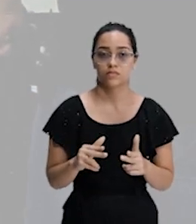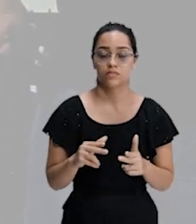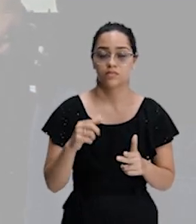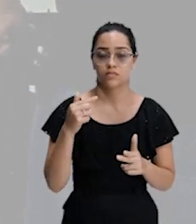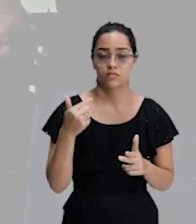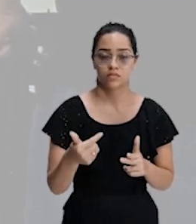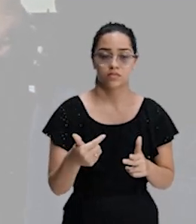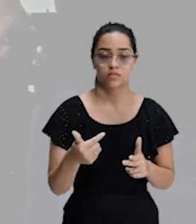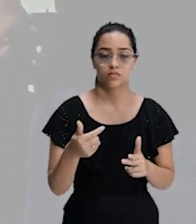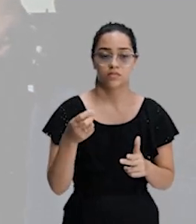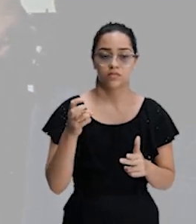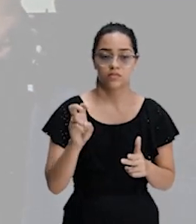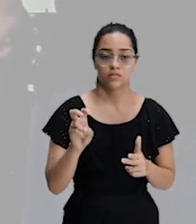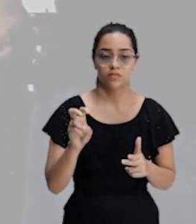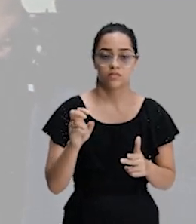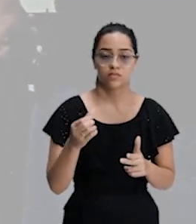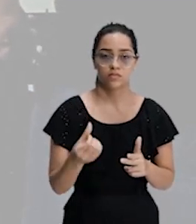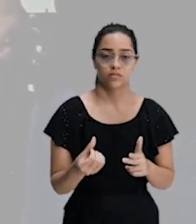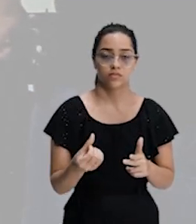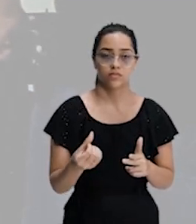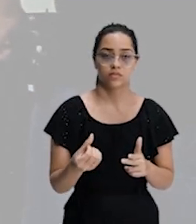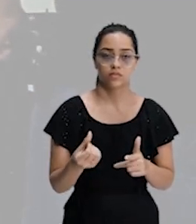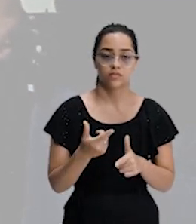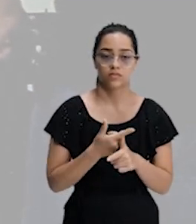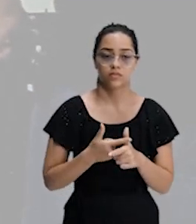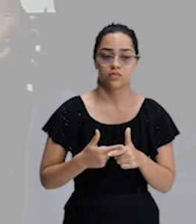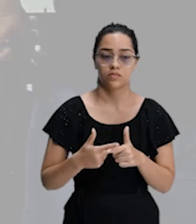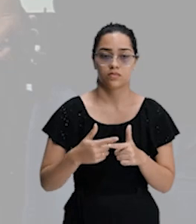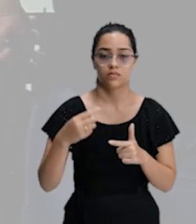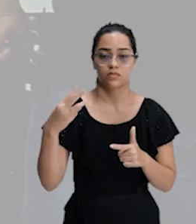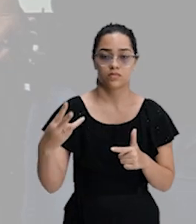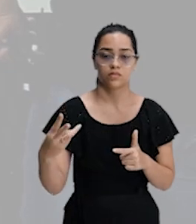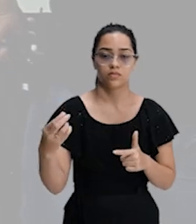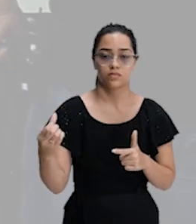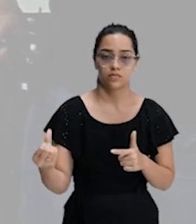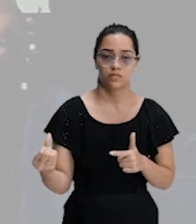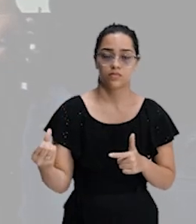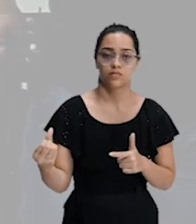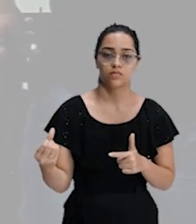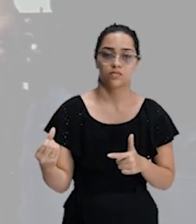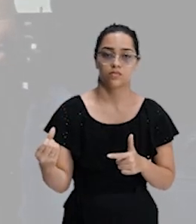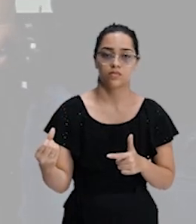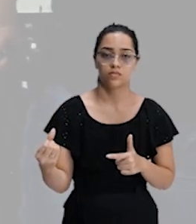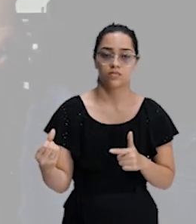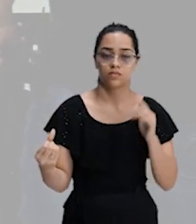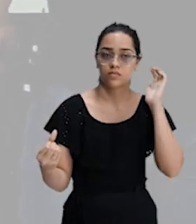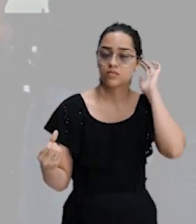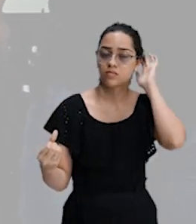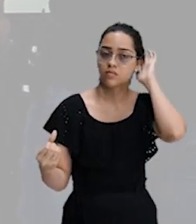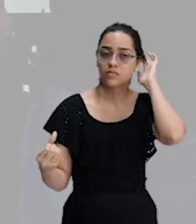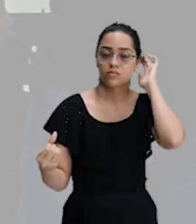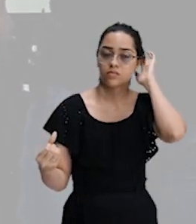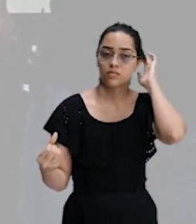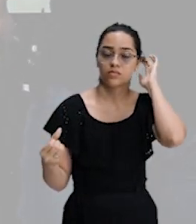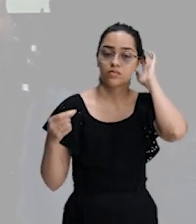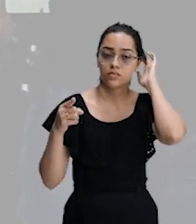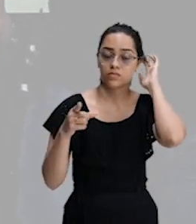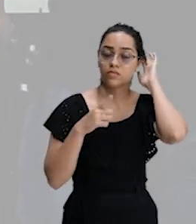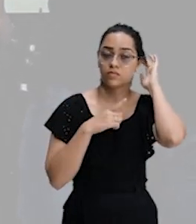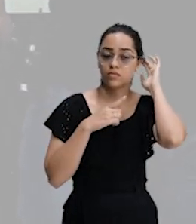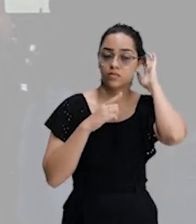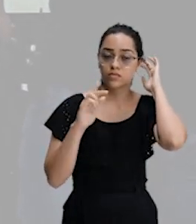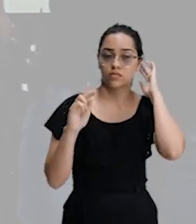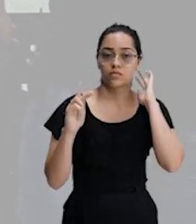a 256 dividido por 36, certo? Então, você vai ter